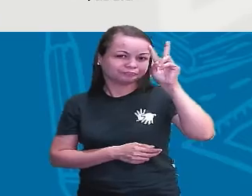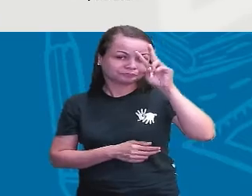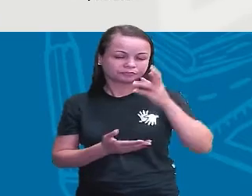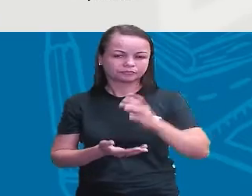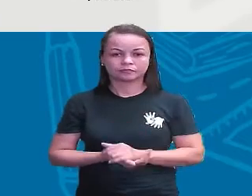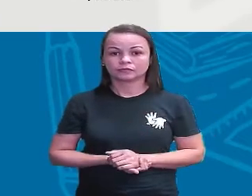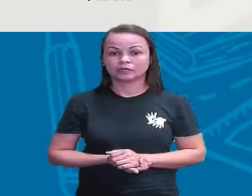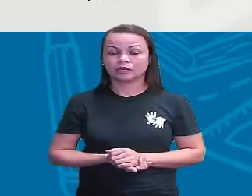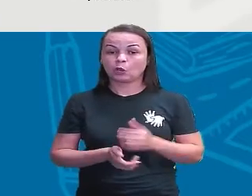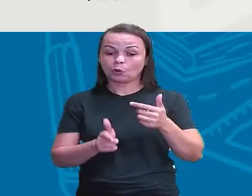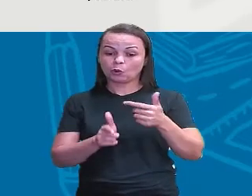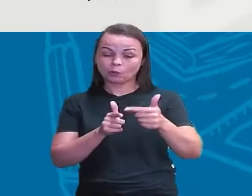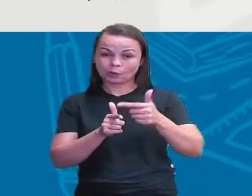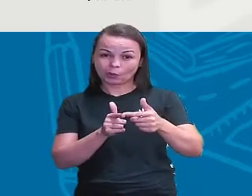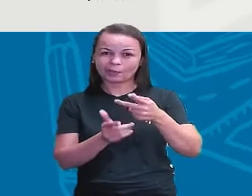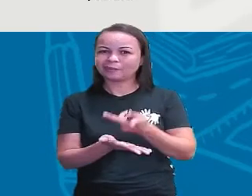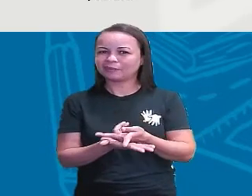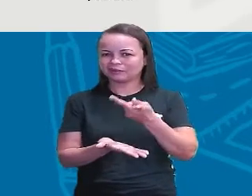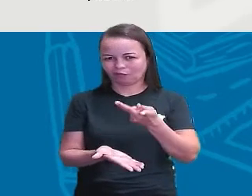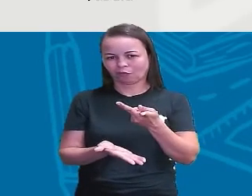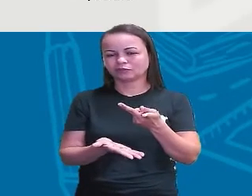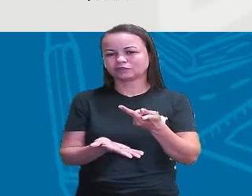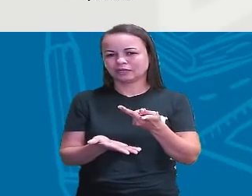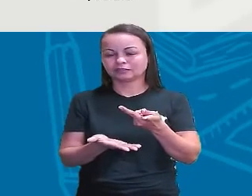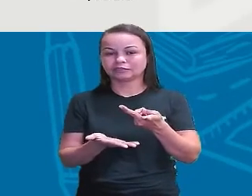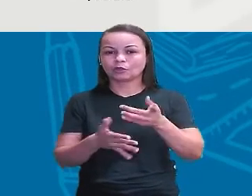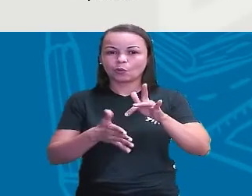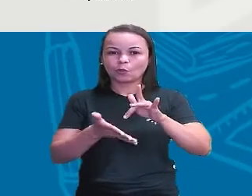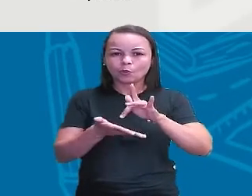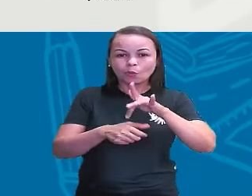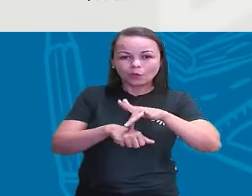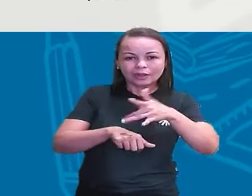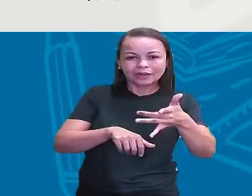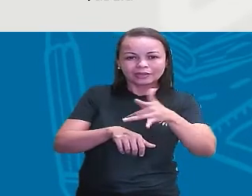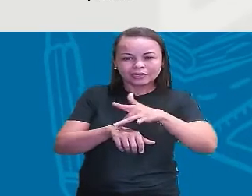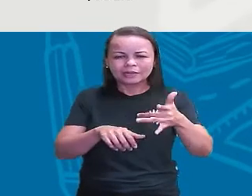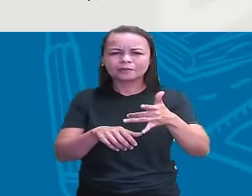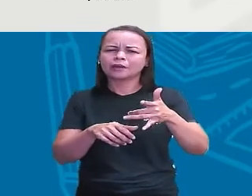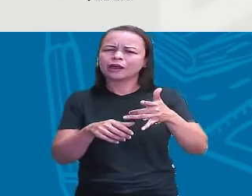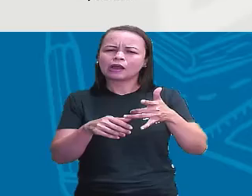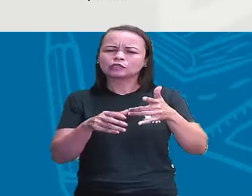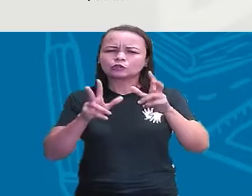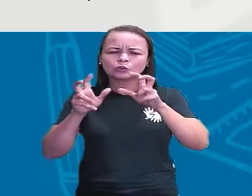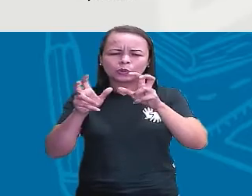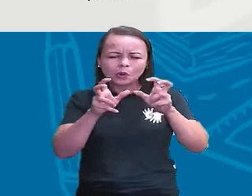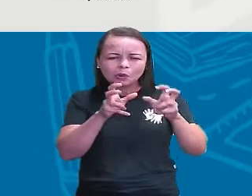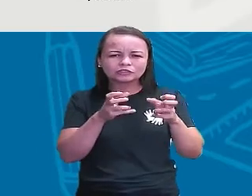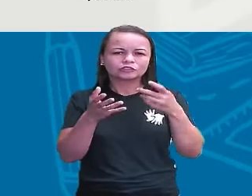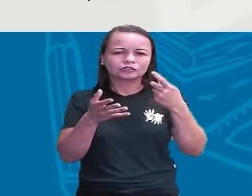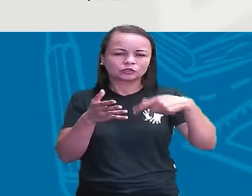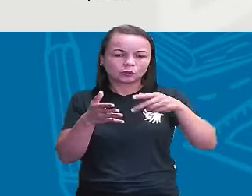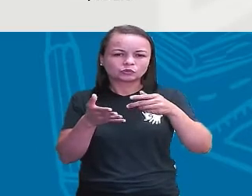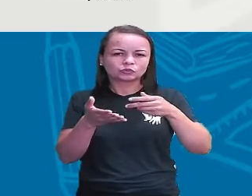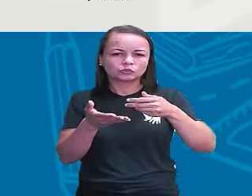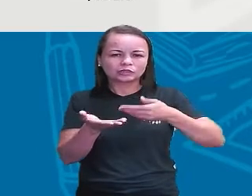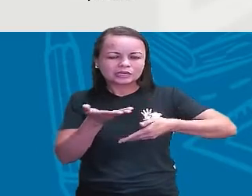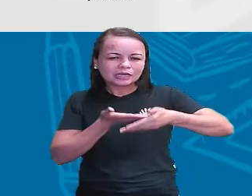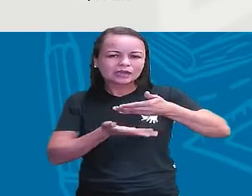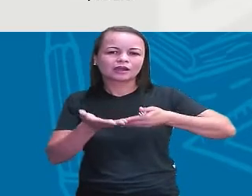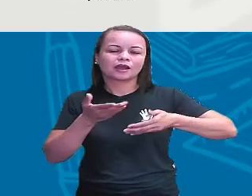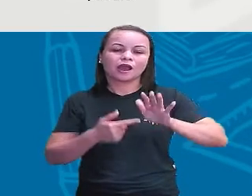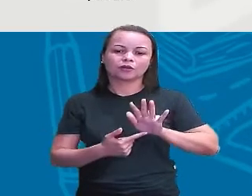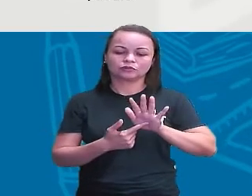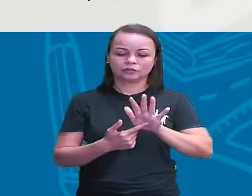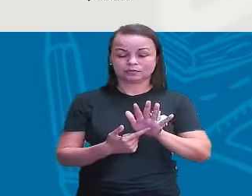o problema que está acontecendo ali, né? O clímax, o desfecho, todo aquele enredo aí